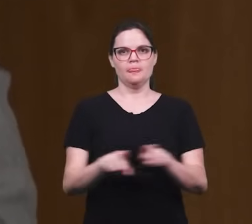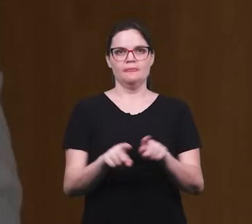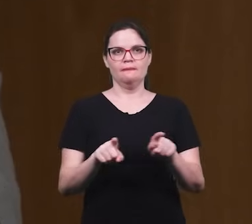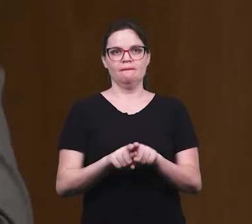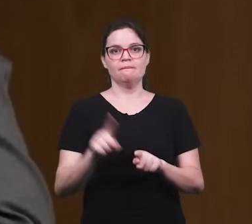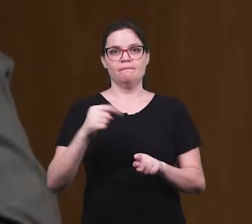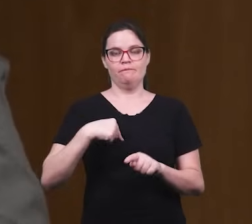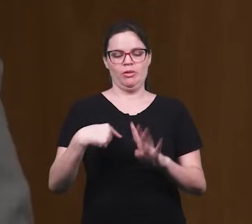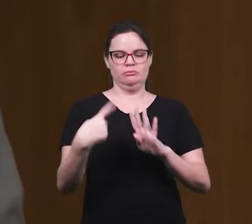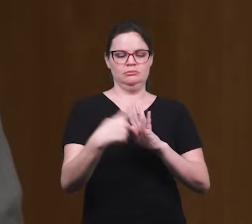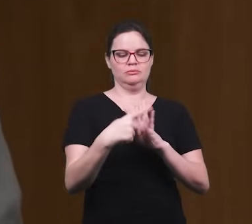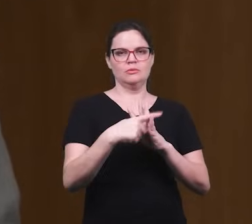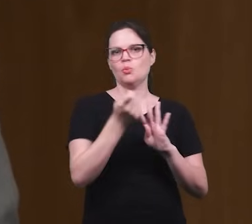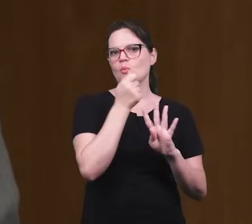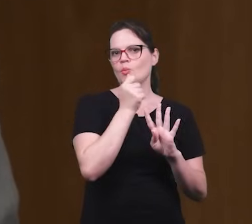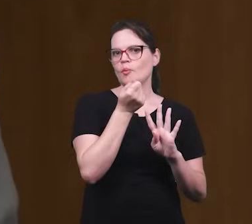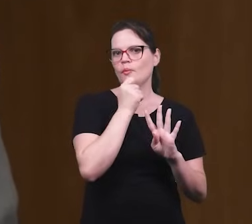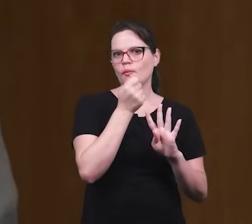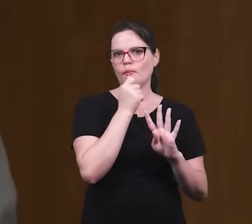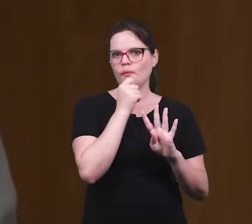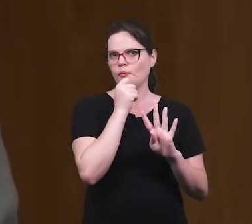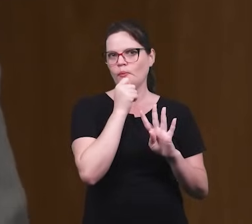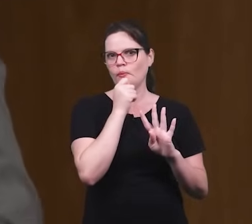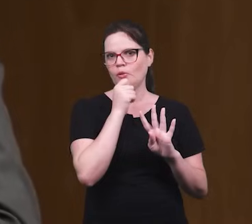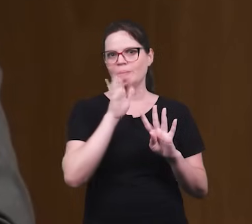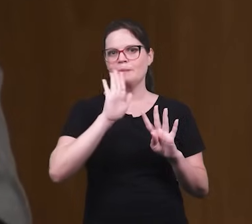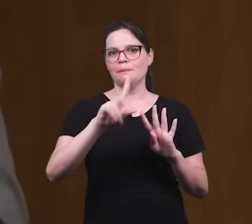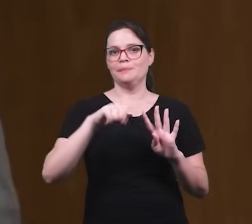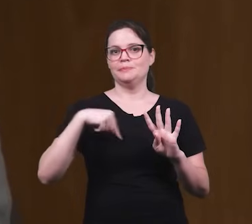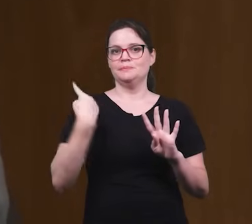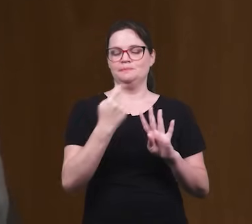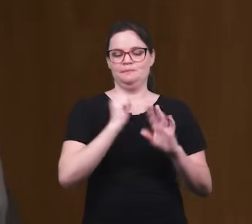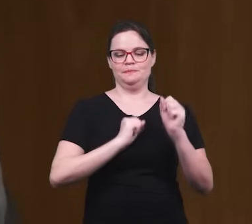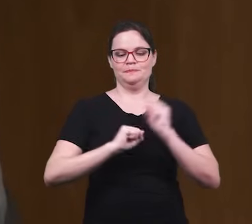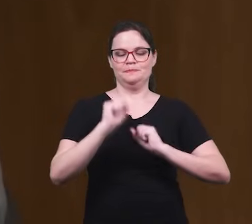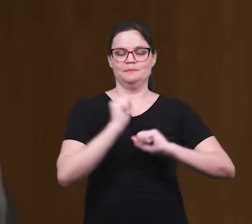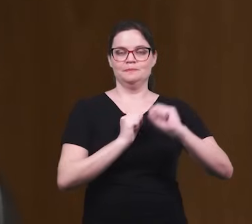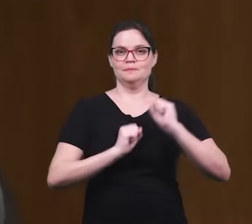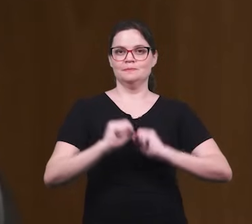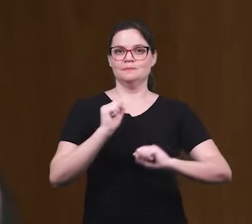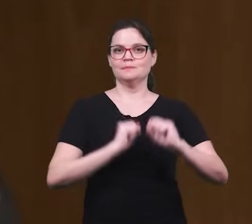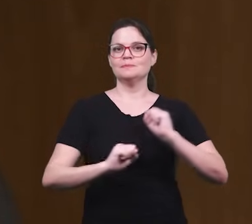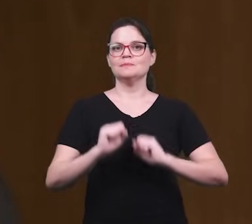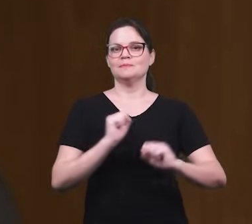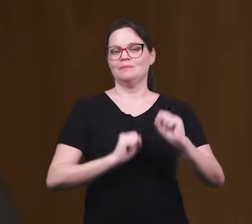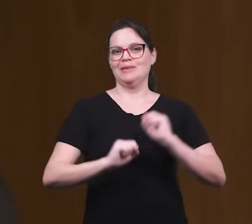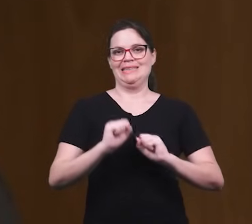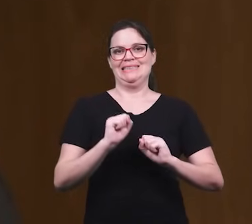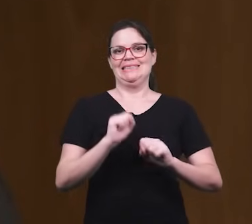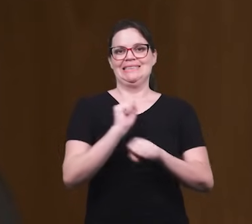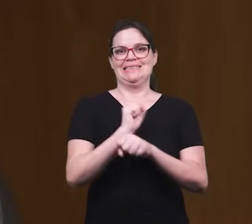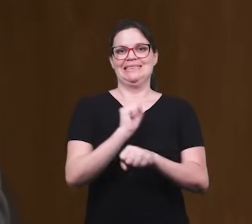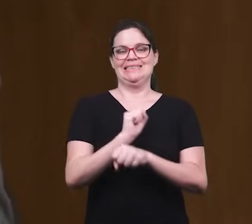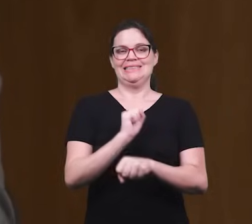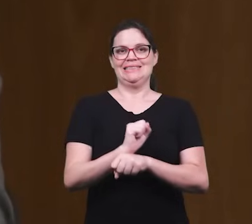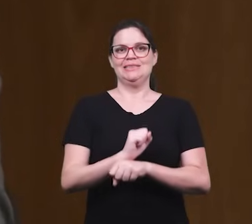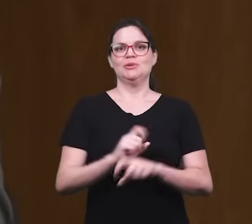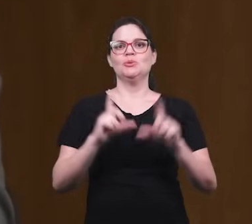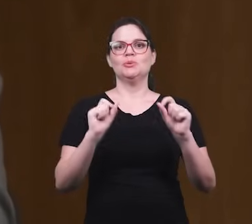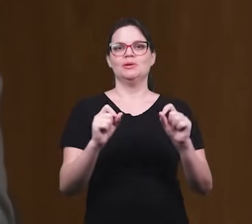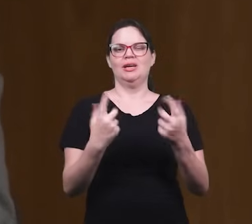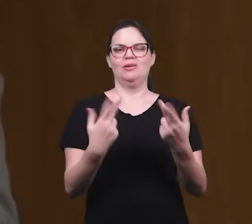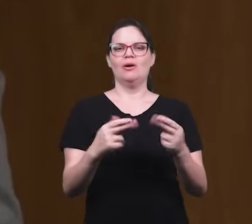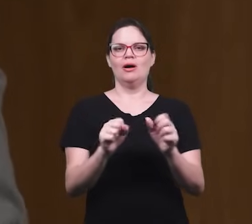essa trombeta ela não tocou, né? Mas o que nós esperamos, né, e usando o próprio livro de Apocalipse como referência, lá